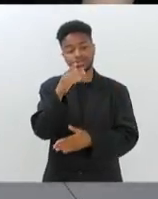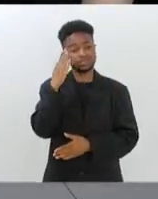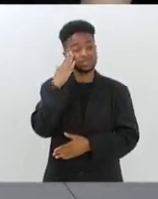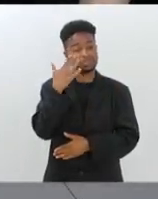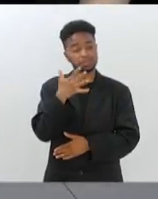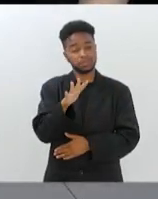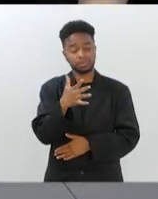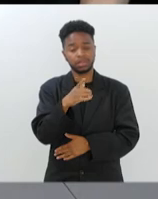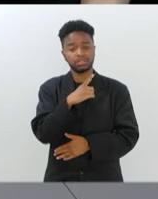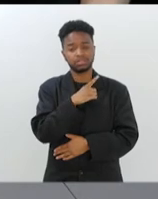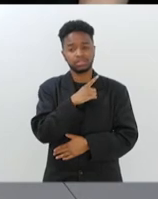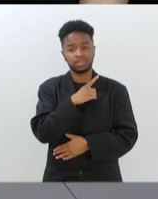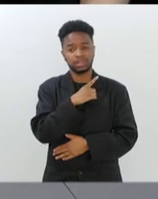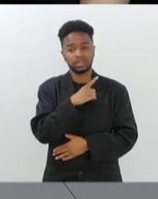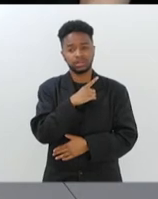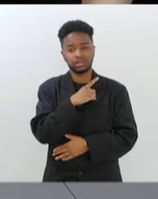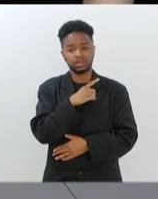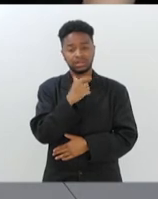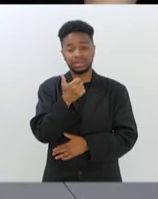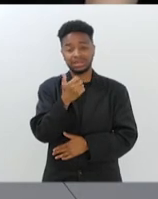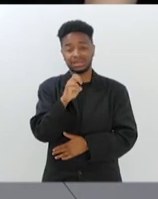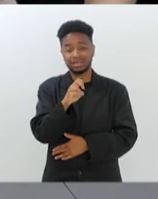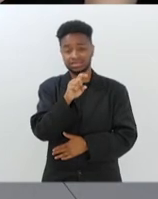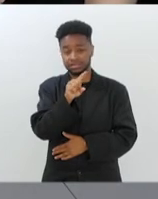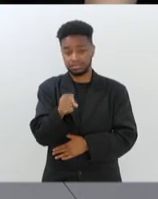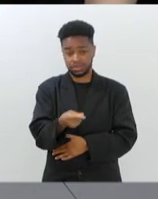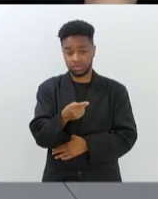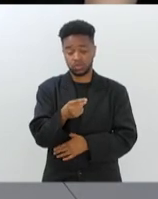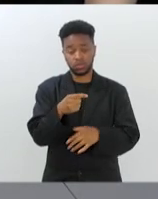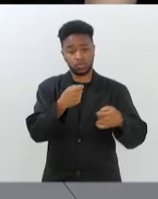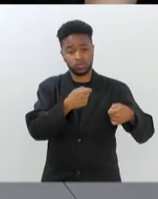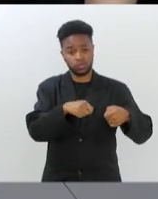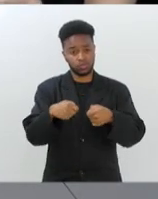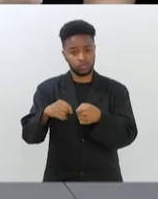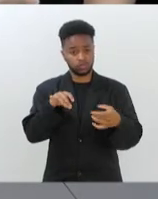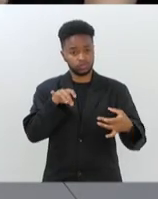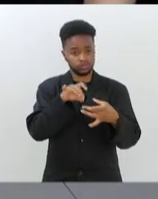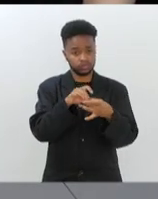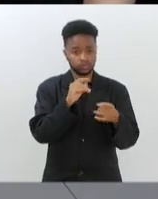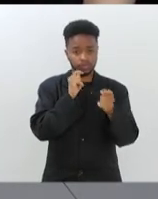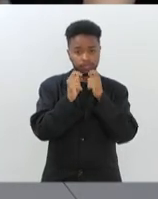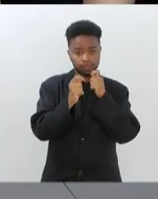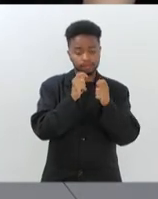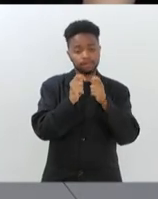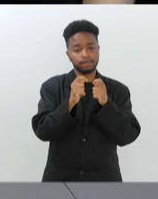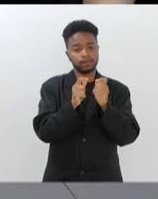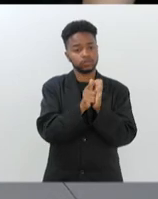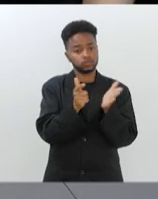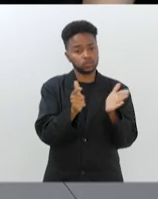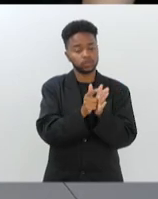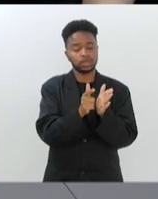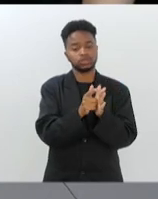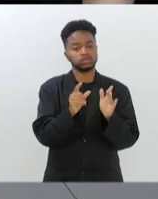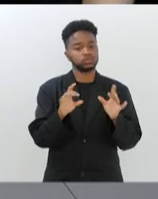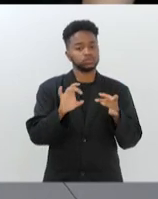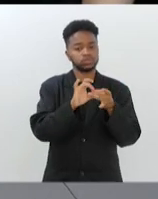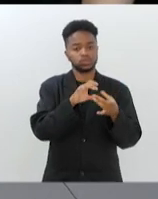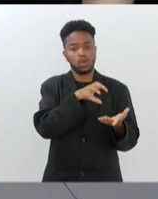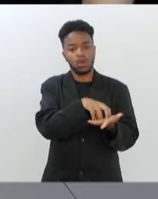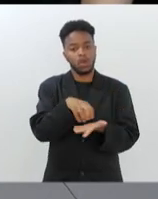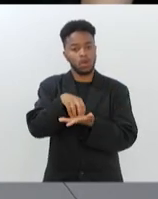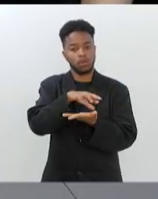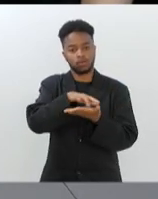de grandeza nós temos em média mais de 15.000 diferentes demandas de imprensa da de todos os órgãos e secretarias todos os